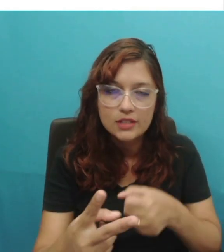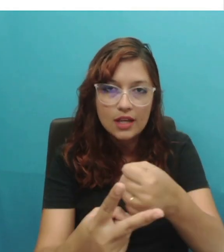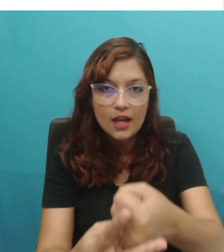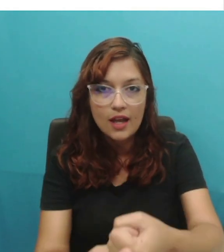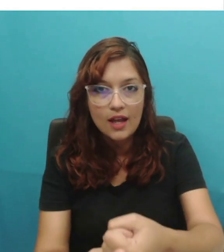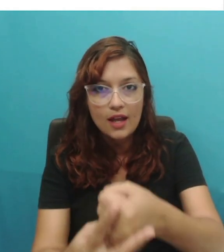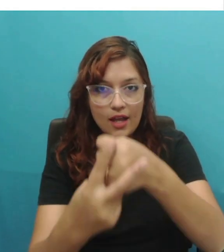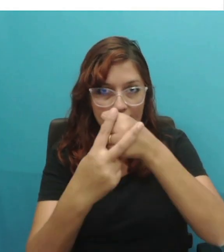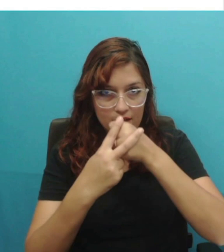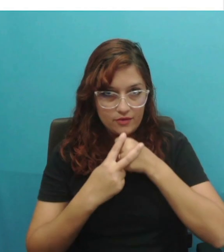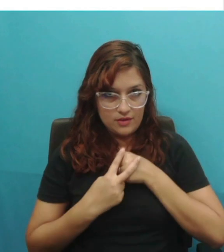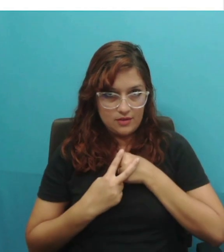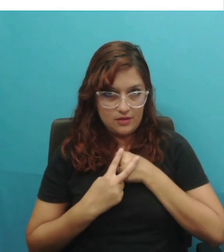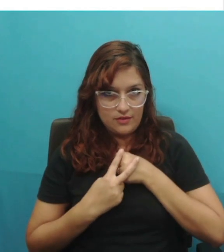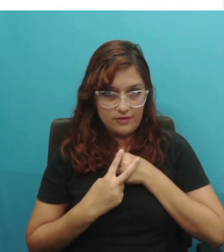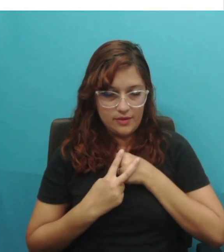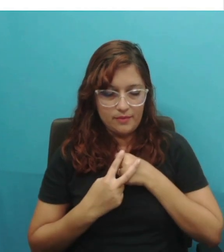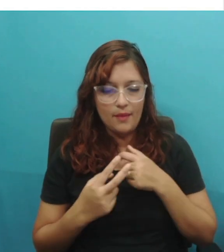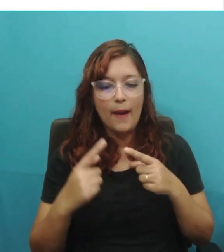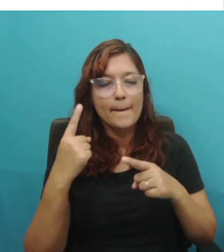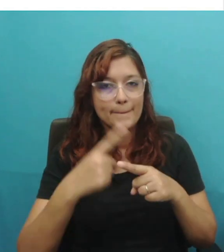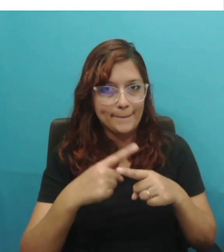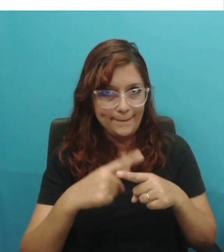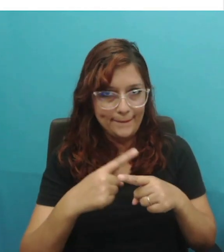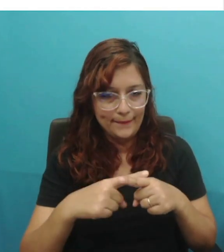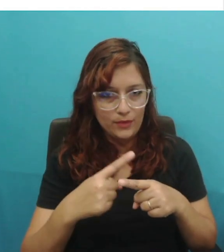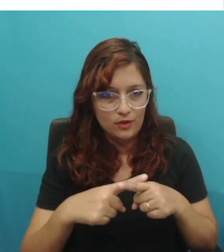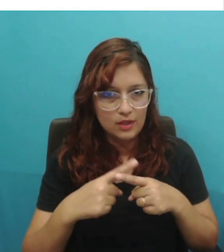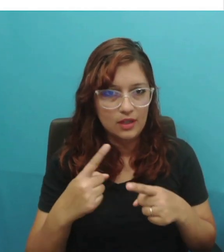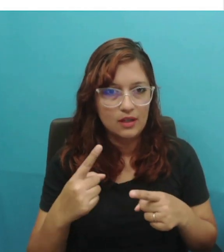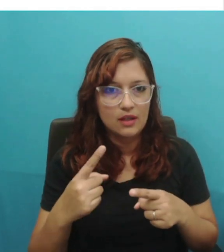Por exemplo, a voz passiva,